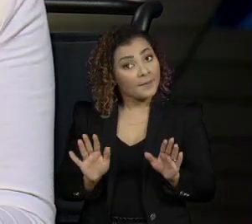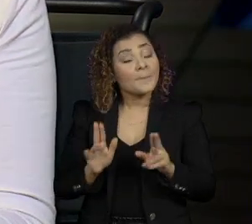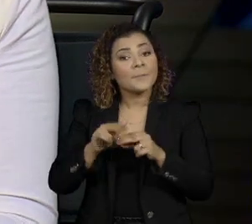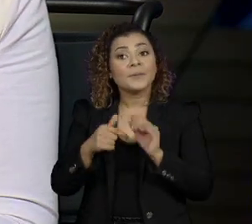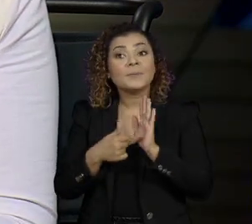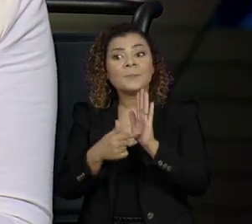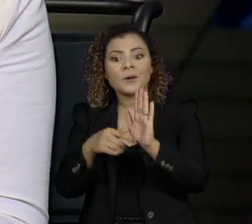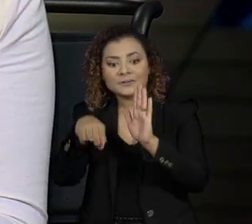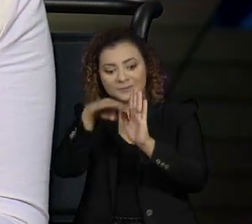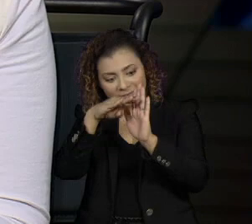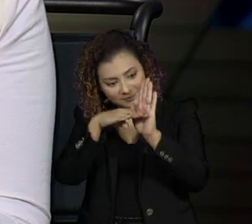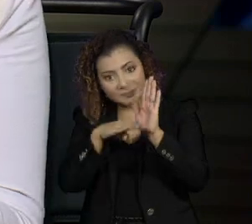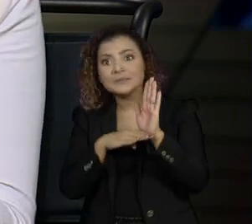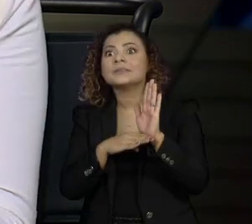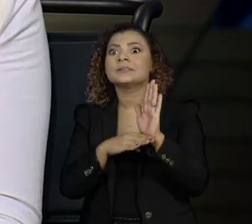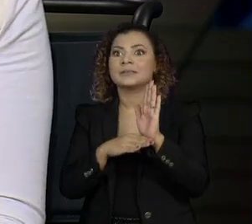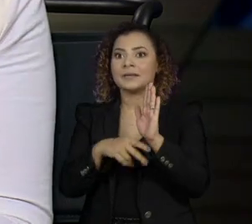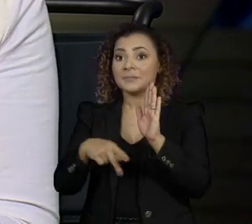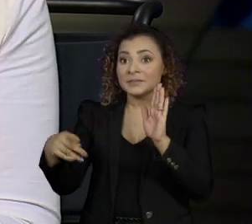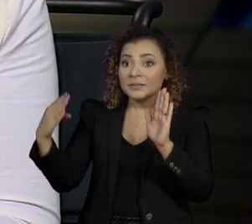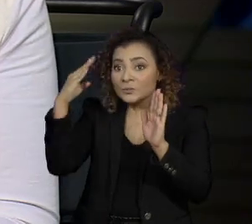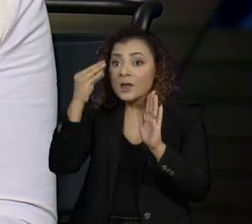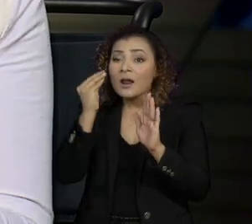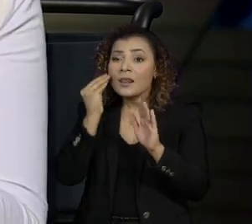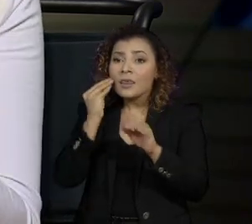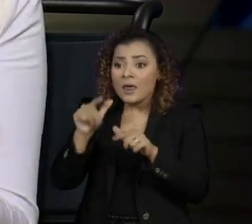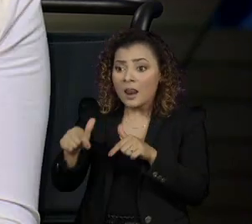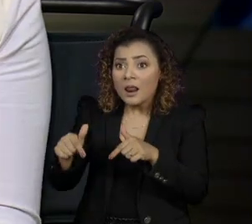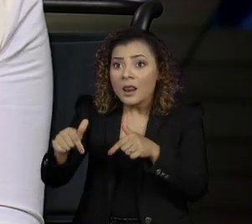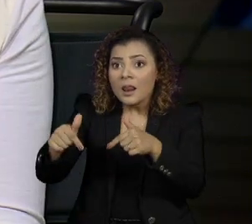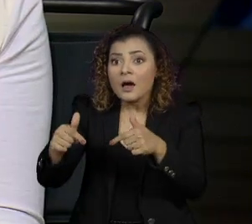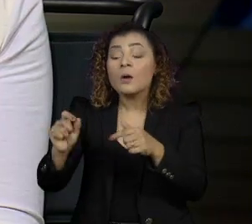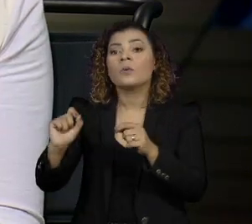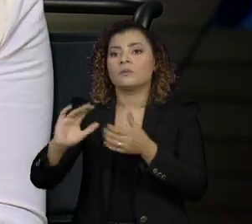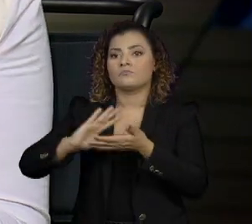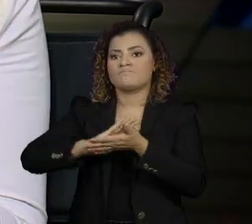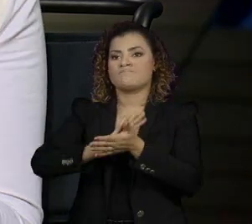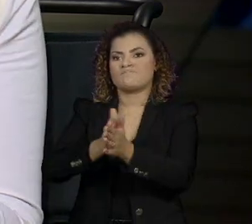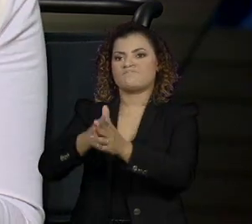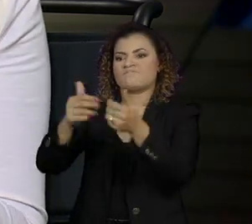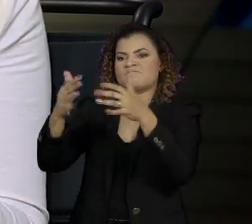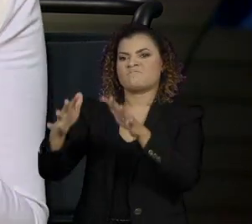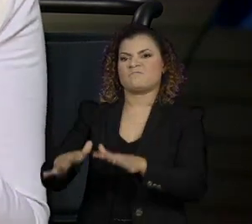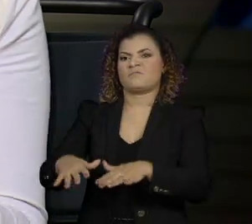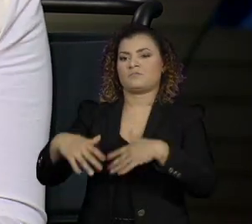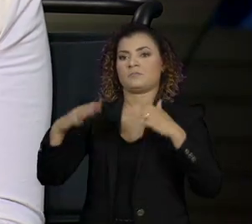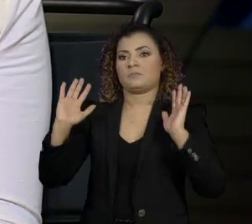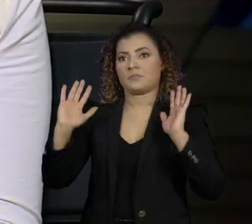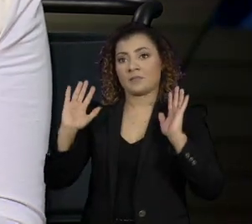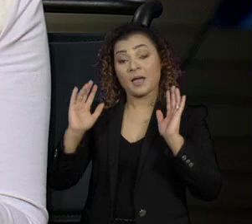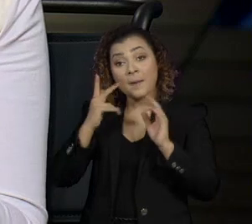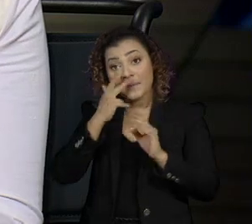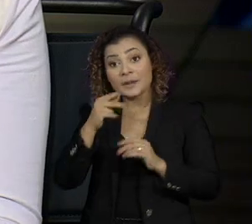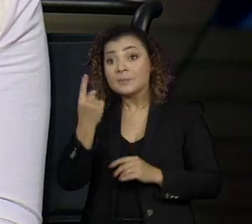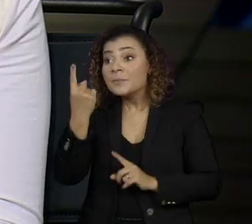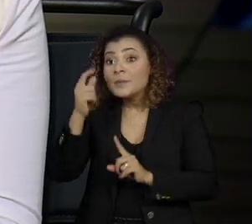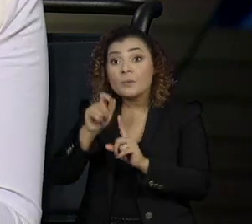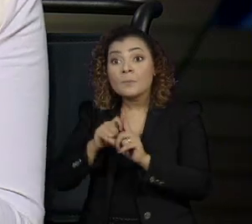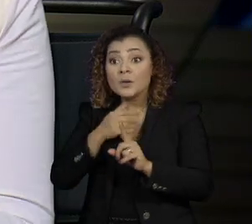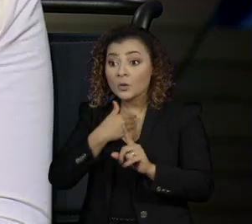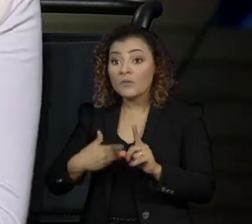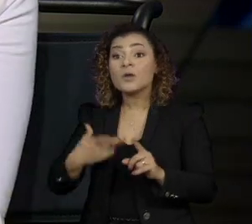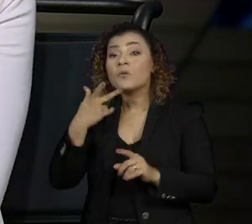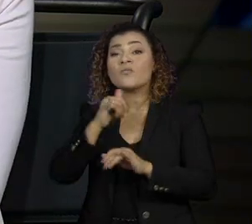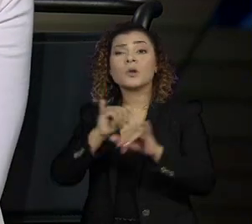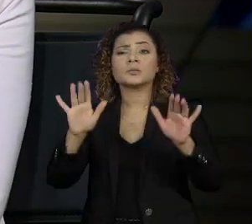essa narrativa que o Bolsonaro tem tentado colocar em prática de uma destruição. É bom lembrar, o primeiro mês de governo, o Bolsonaro disse isso,